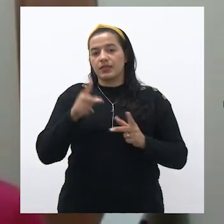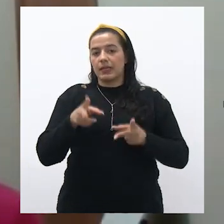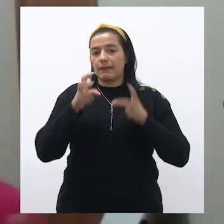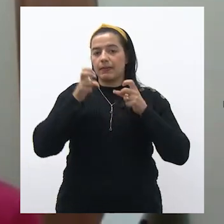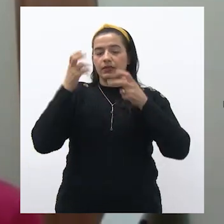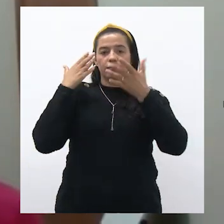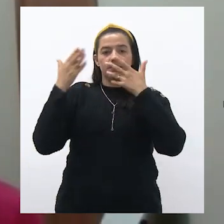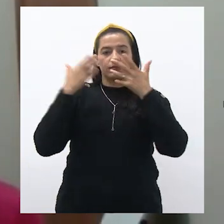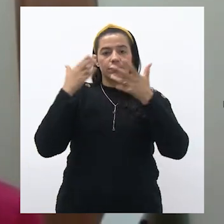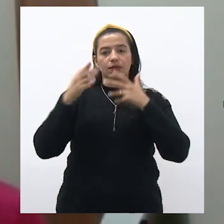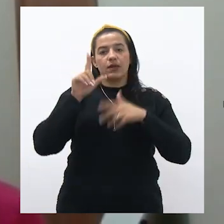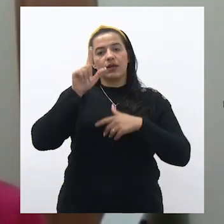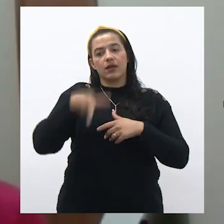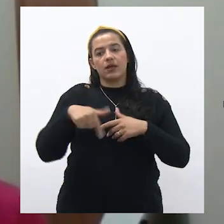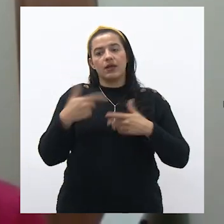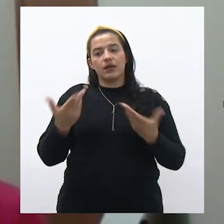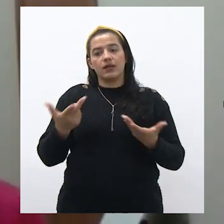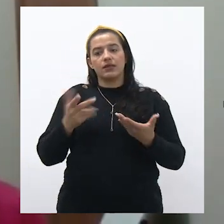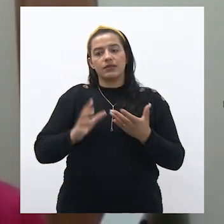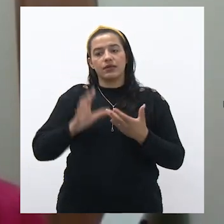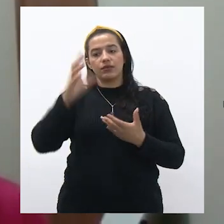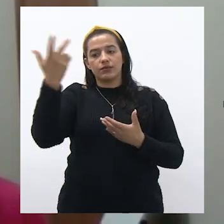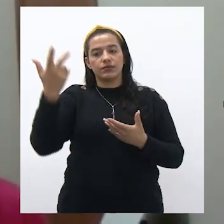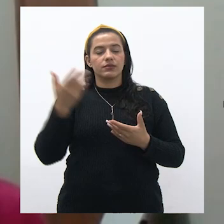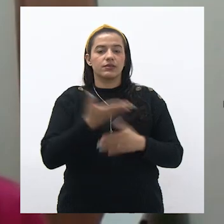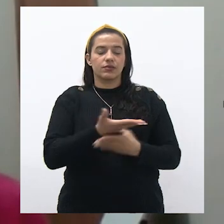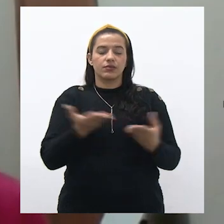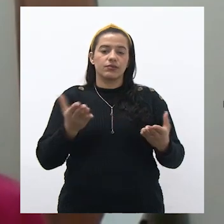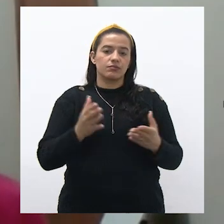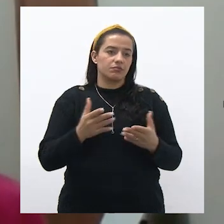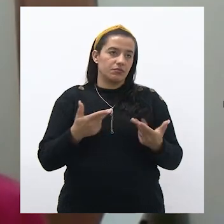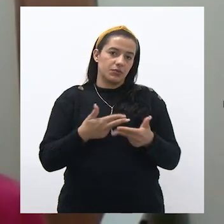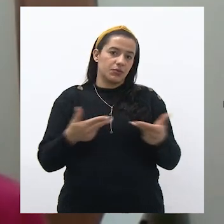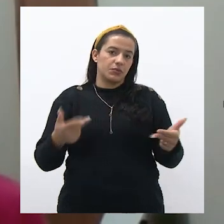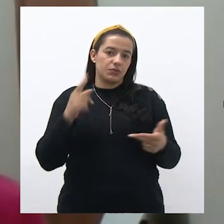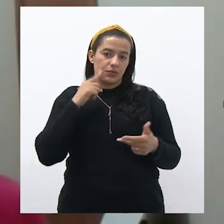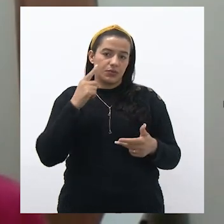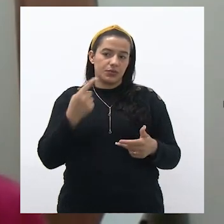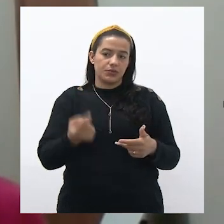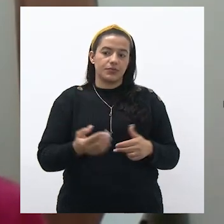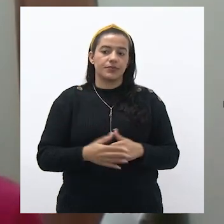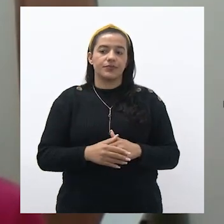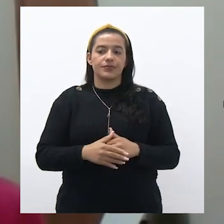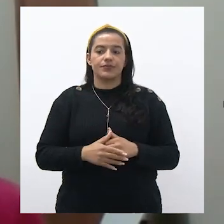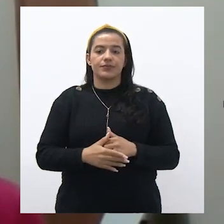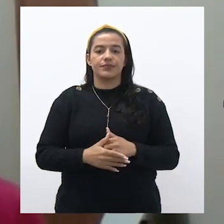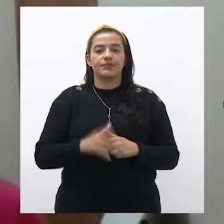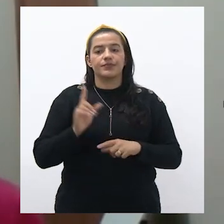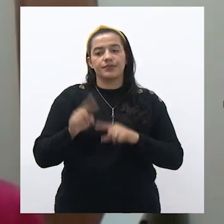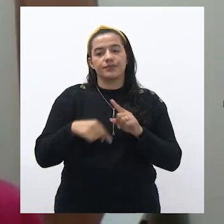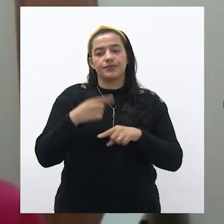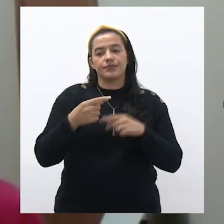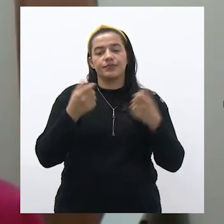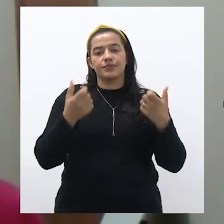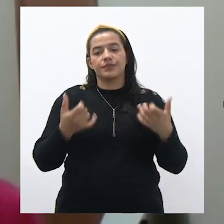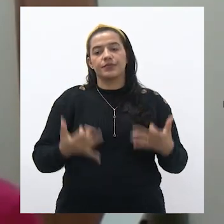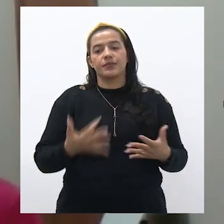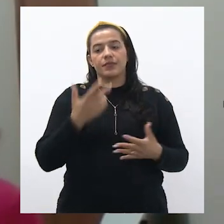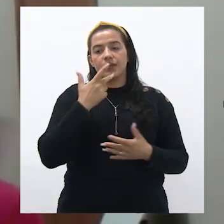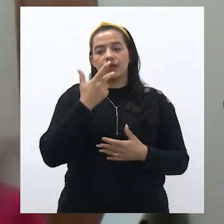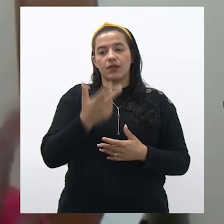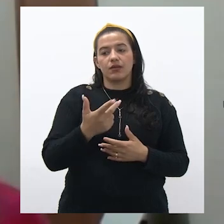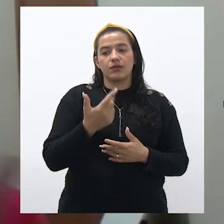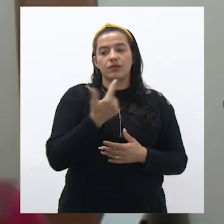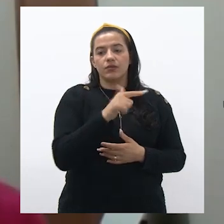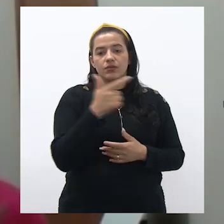de psicólogo, é mesmo de questão de lidar com a situação, né? Então, até uma professora comentou aqui, depois eu vou passar para a Edna, então, assim, não